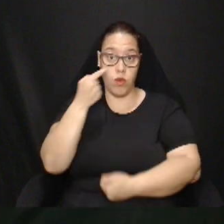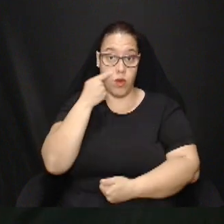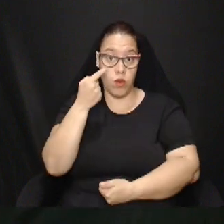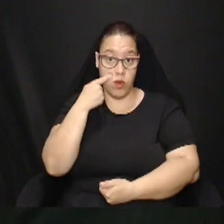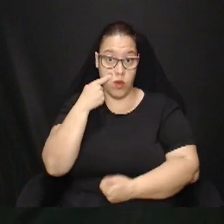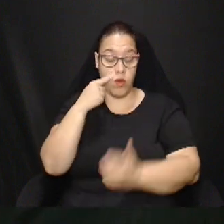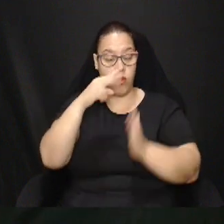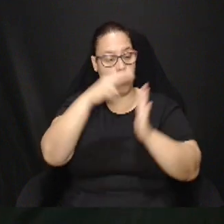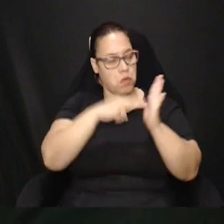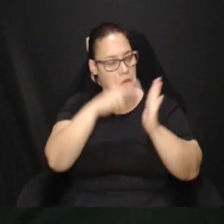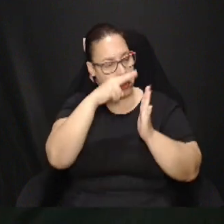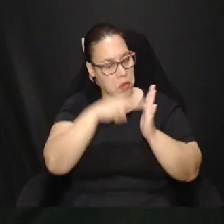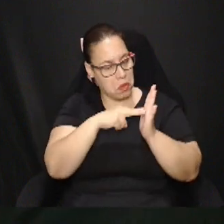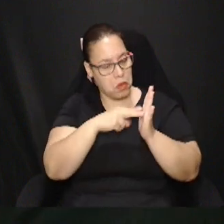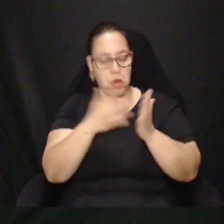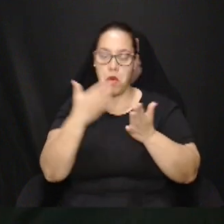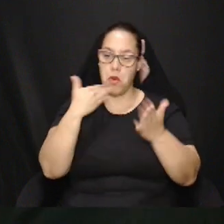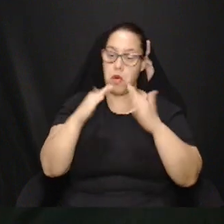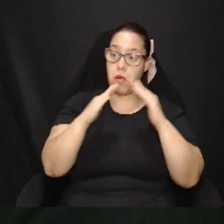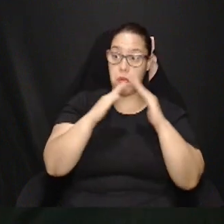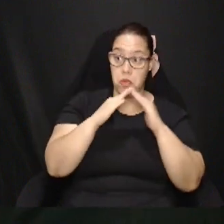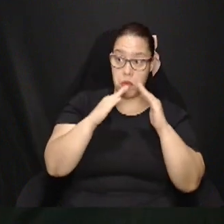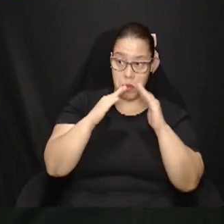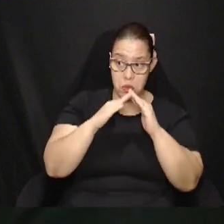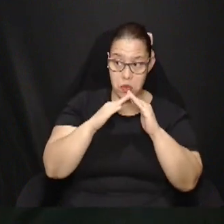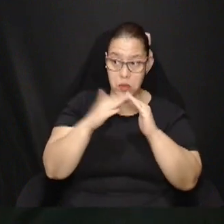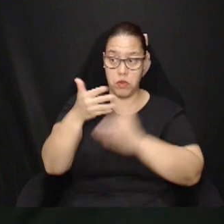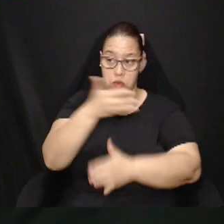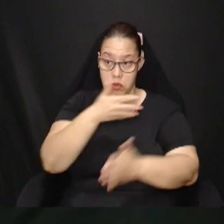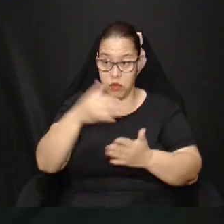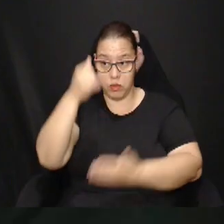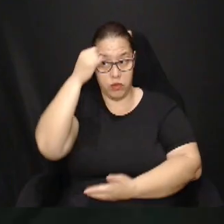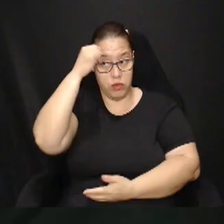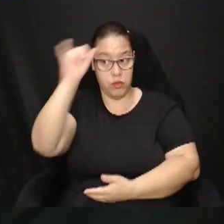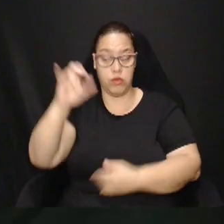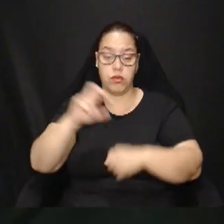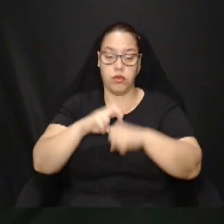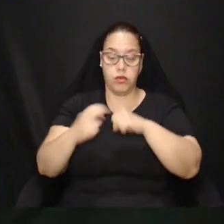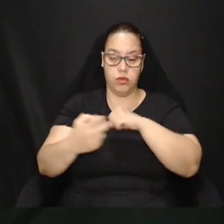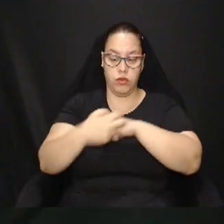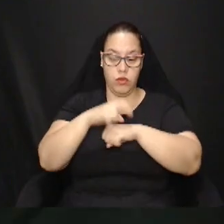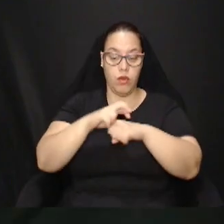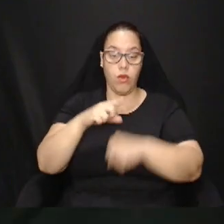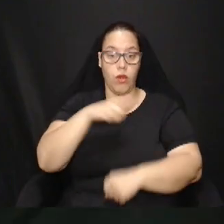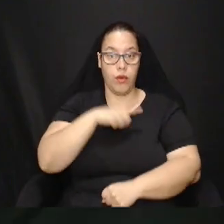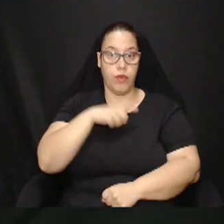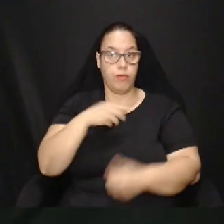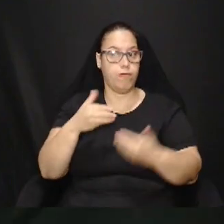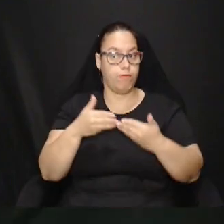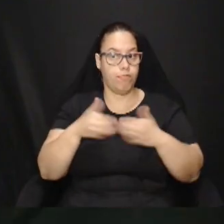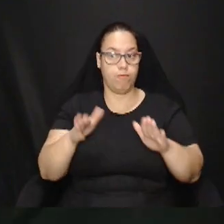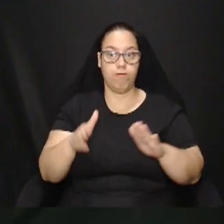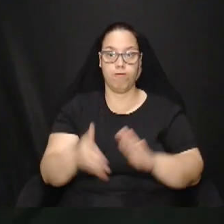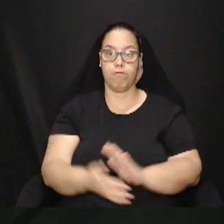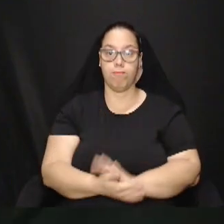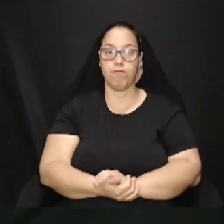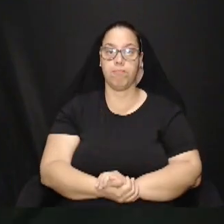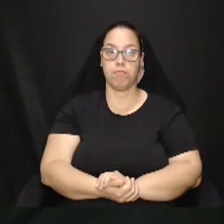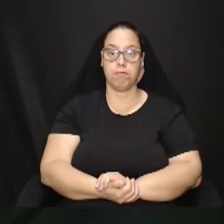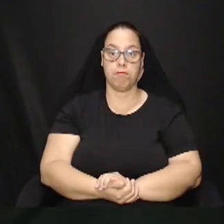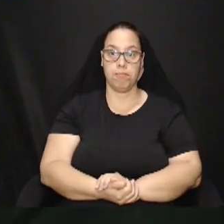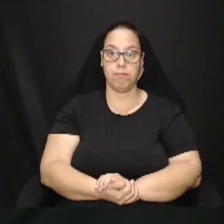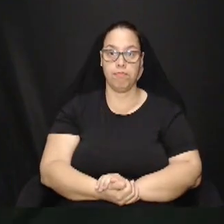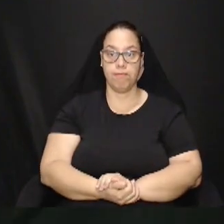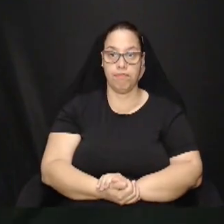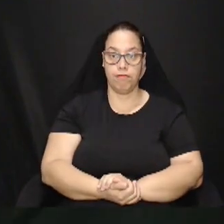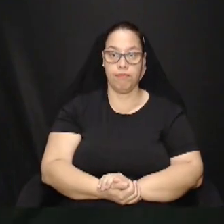filho, converse em casa, faça a sua parte na prevenção da dengue. Tem vacina disponível nas unidades de saúde, então